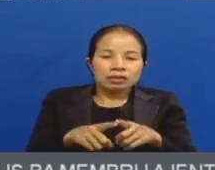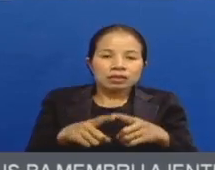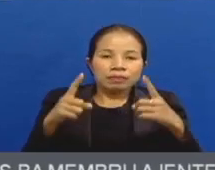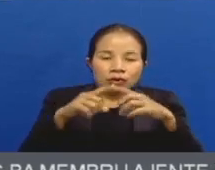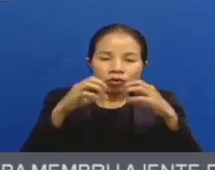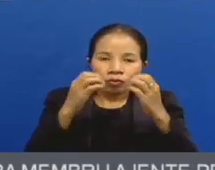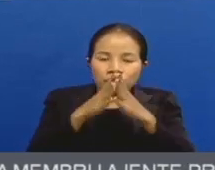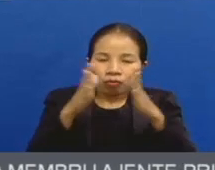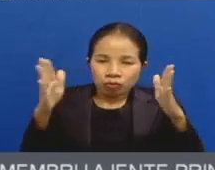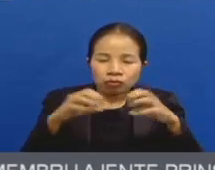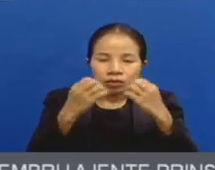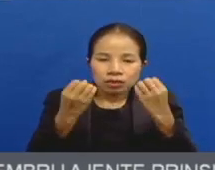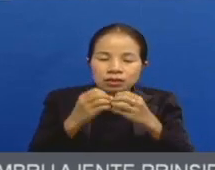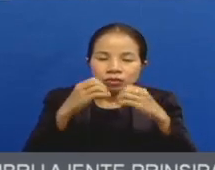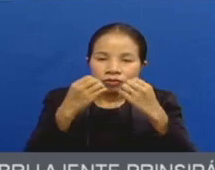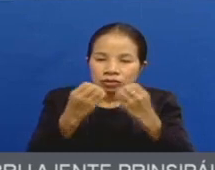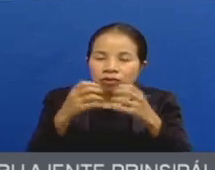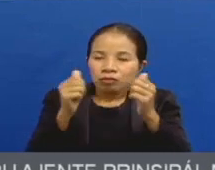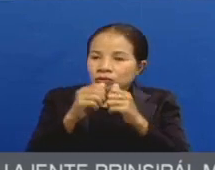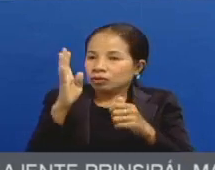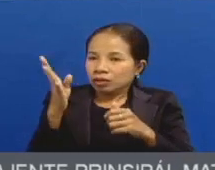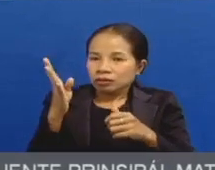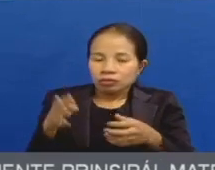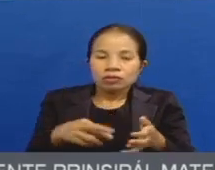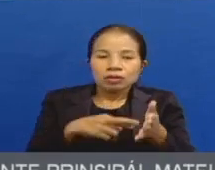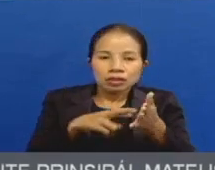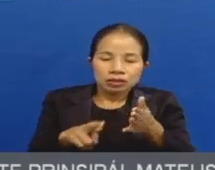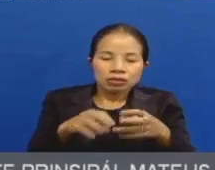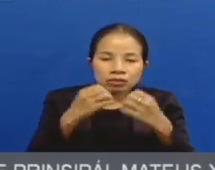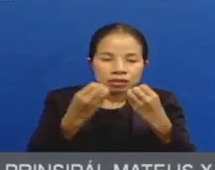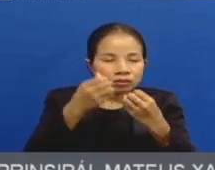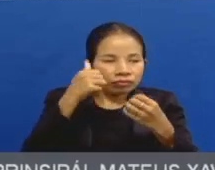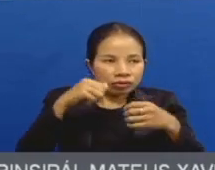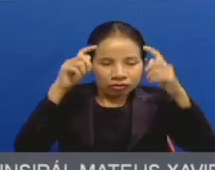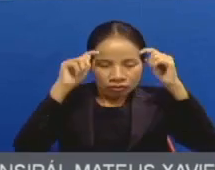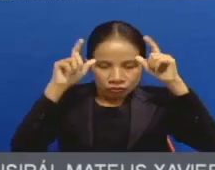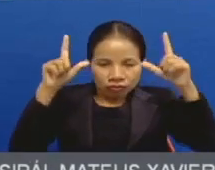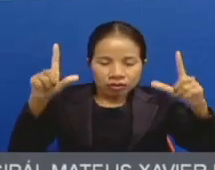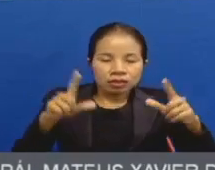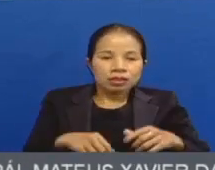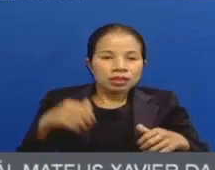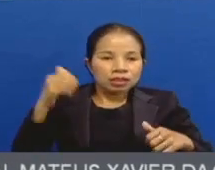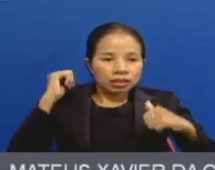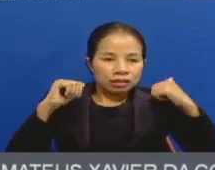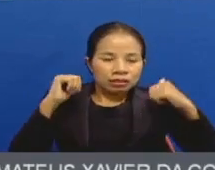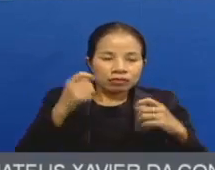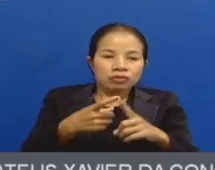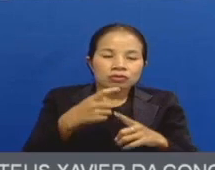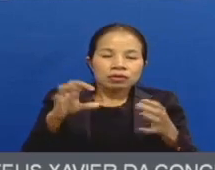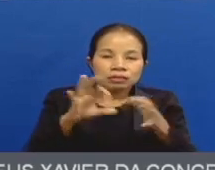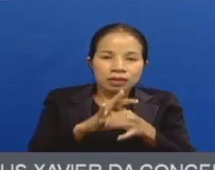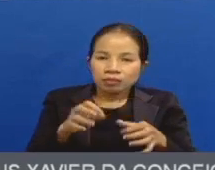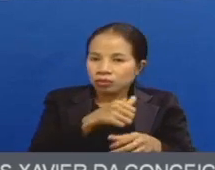ba organisasaun hat nulu nebe resista iha ready feto Timor Leste nia atividade usi kada